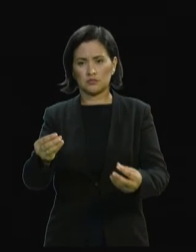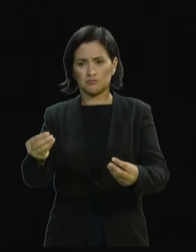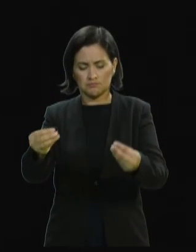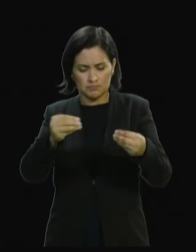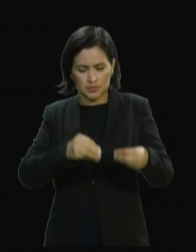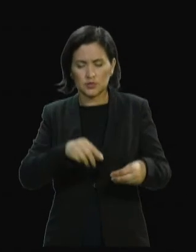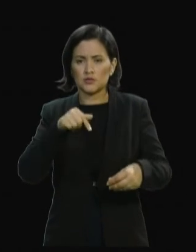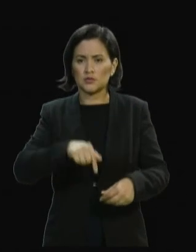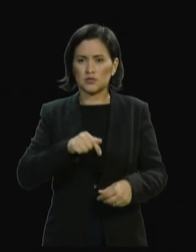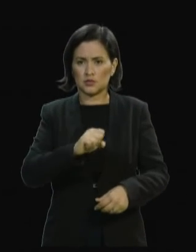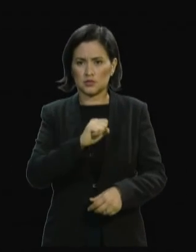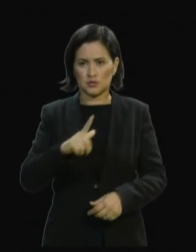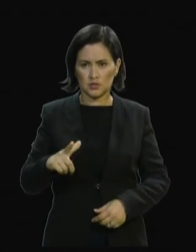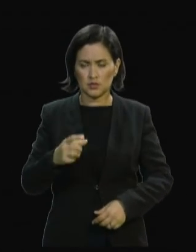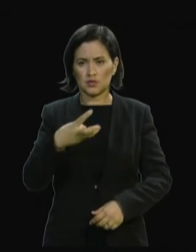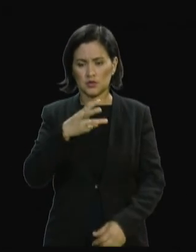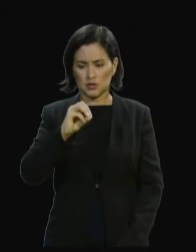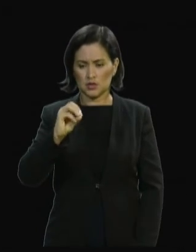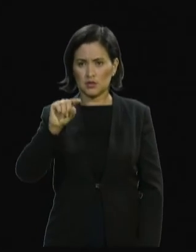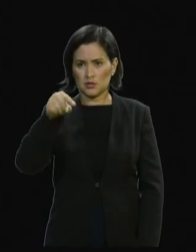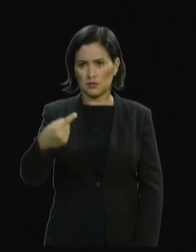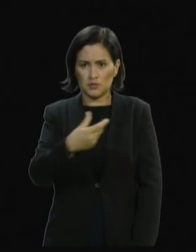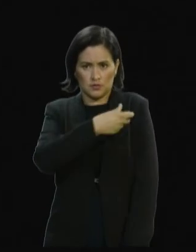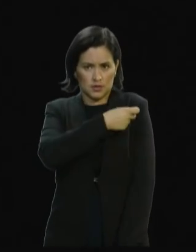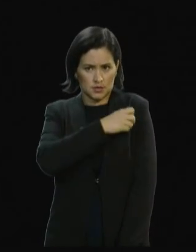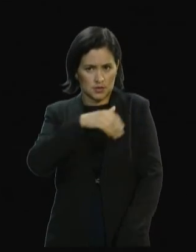já podemos sim fazer